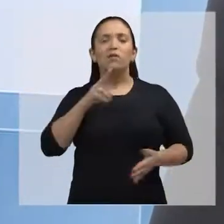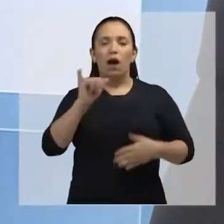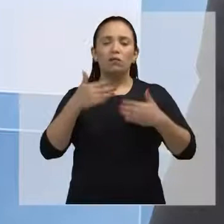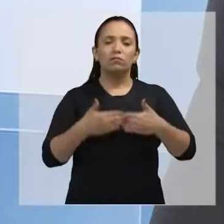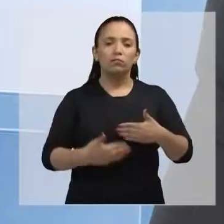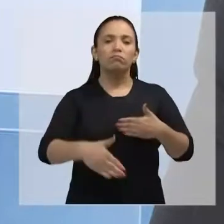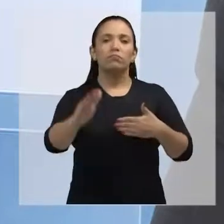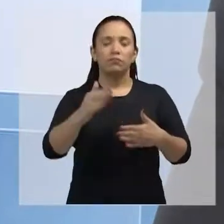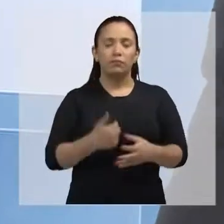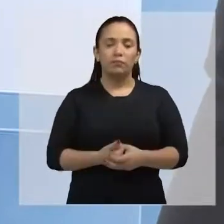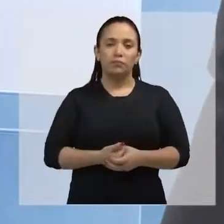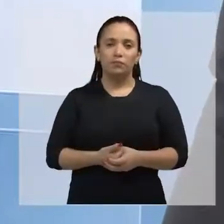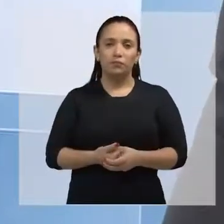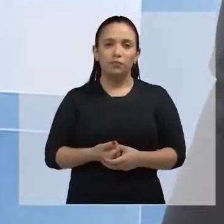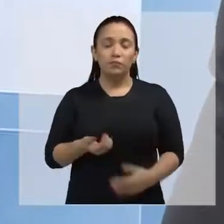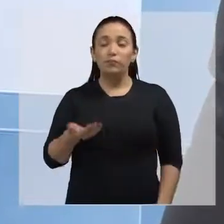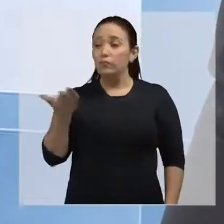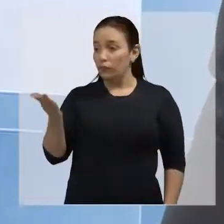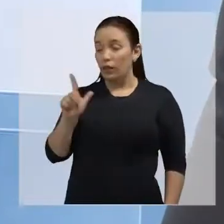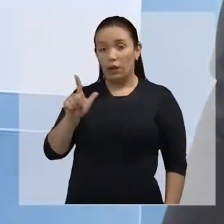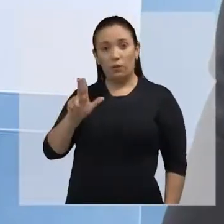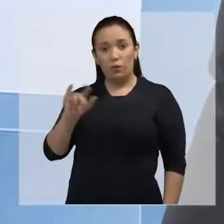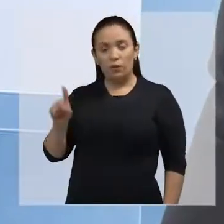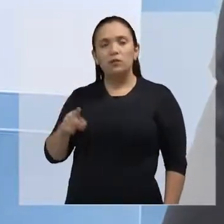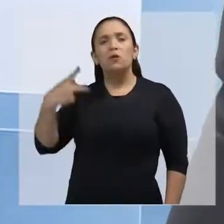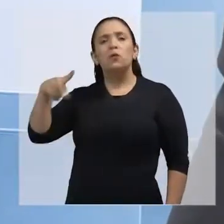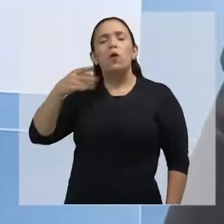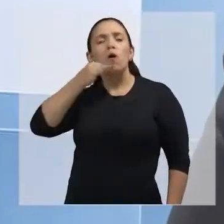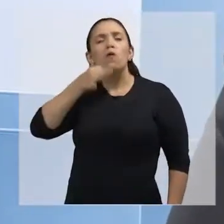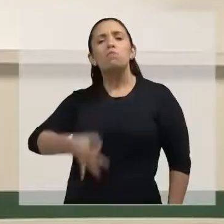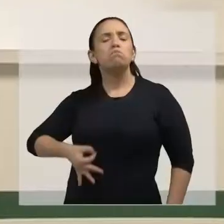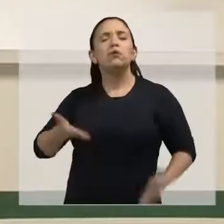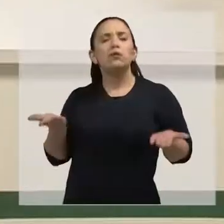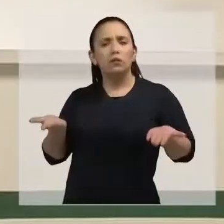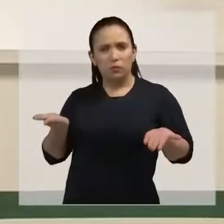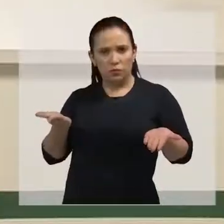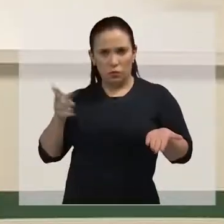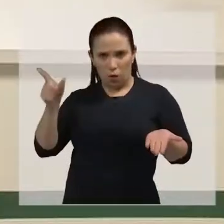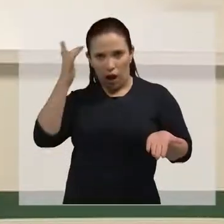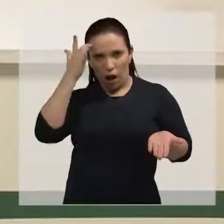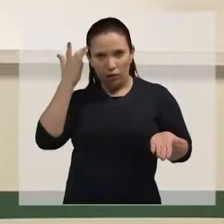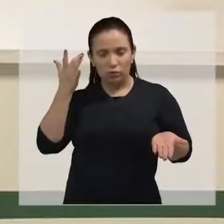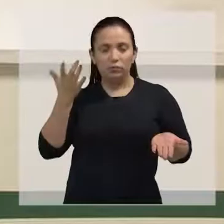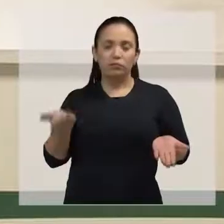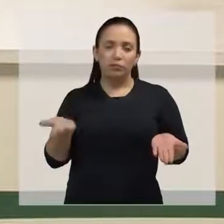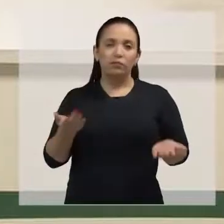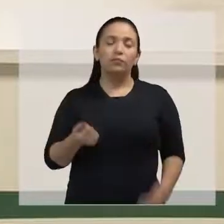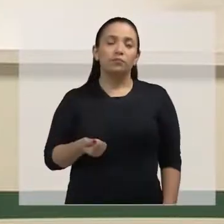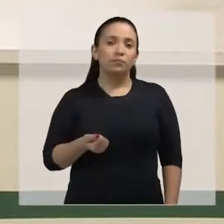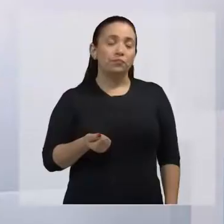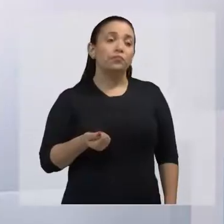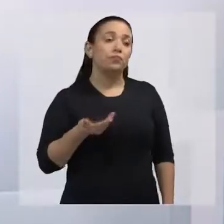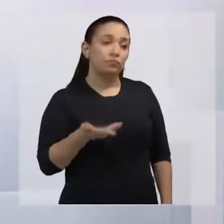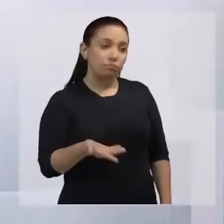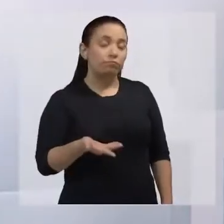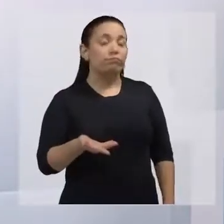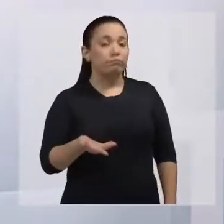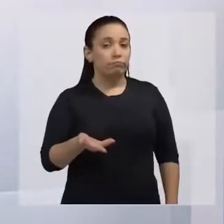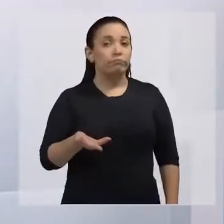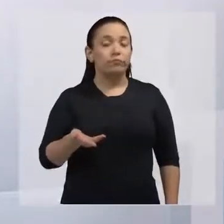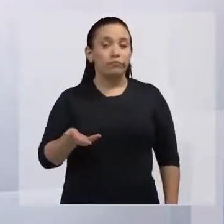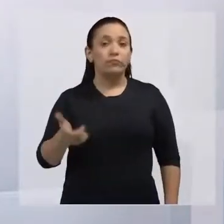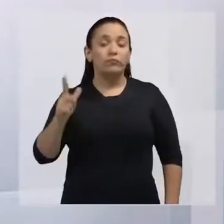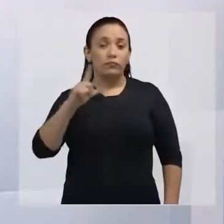depois desse julgamento. Luiz, o que é que você achou? Esperado ou não? Um julgamento desvirtuado,